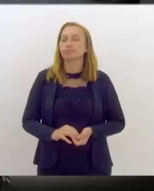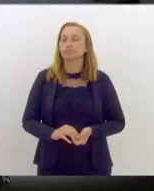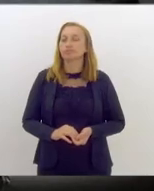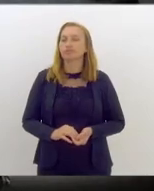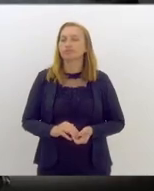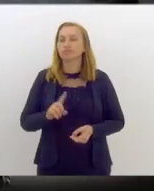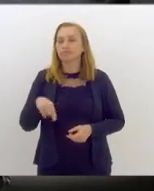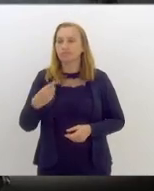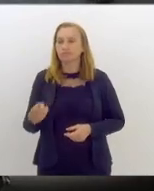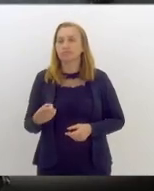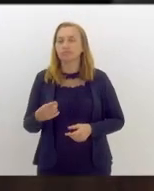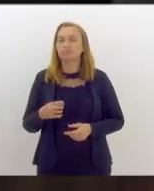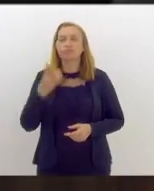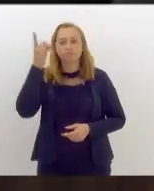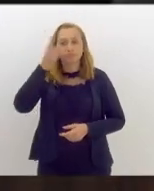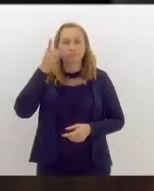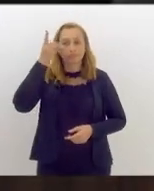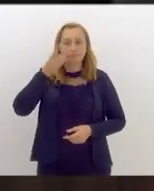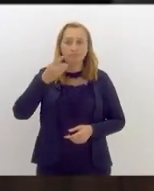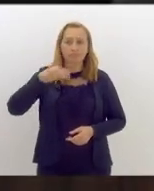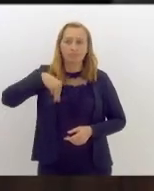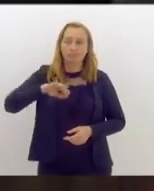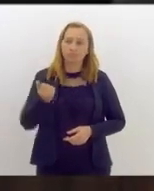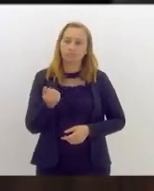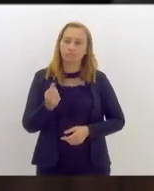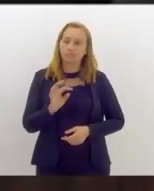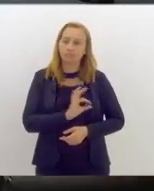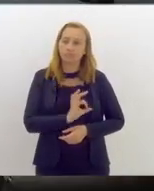próximo morador escrita deputada Marta Rocha